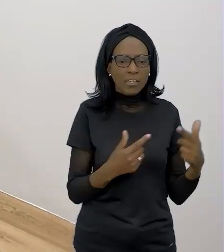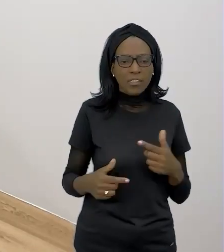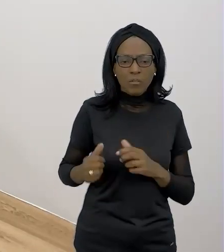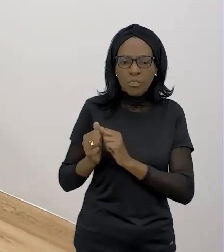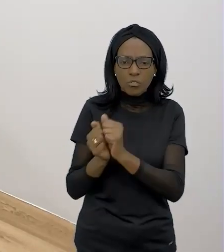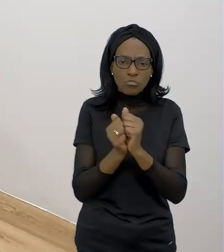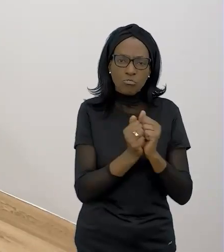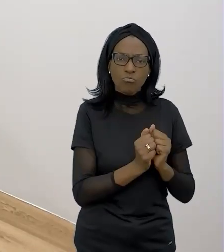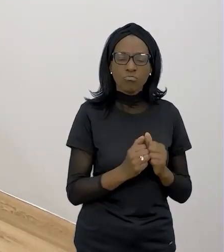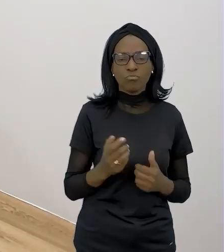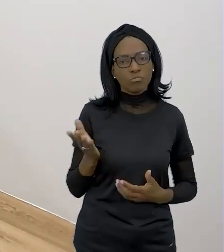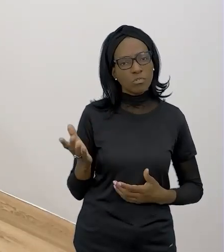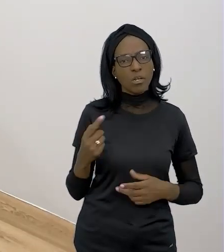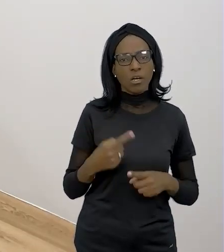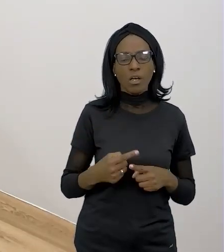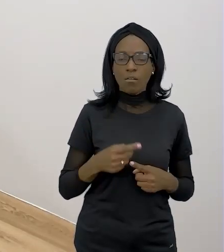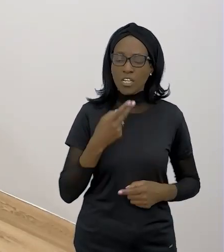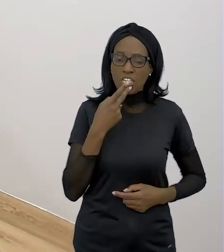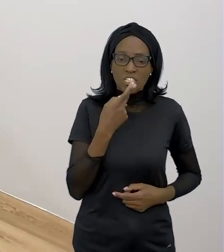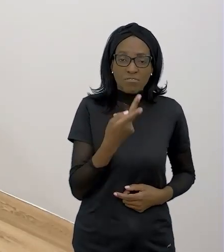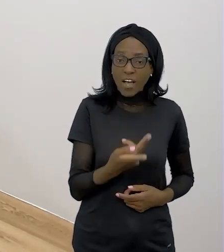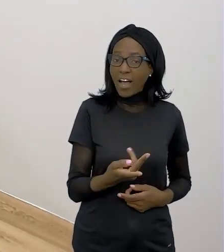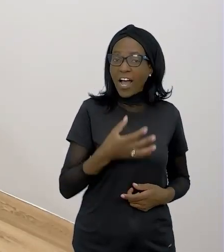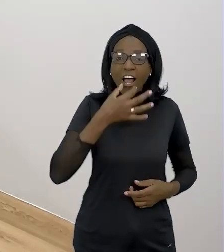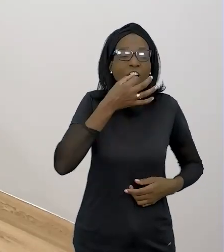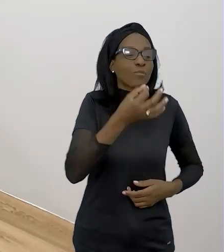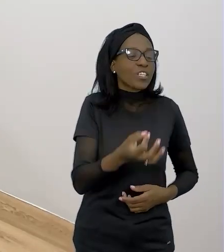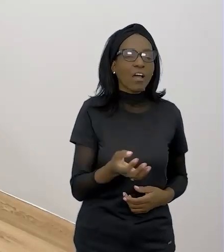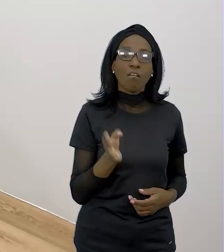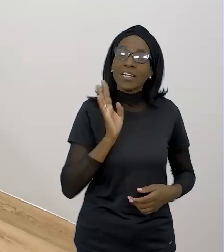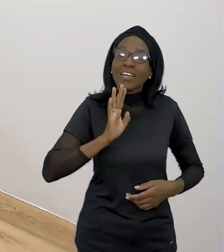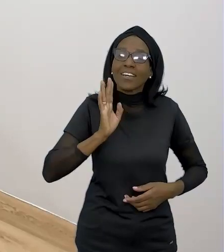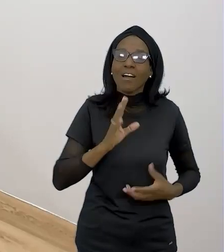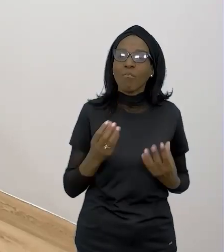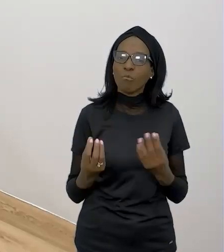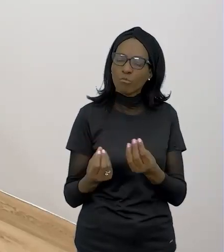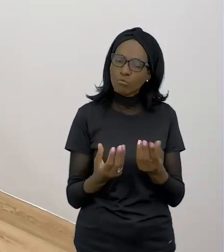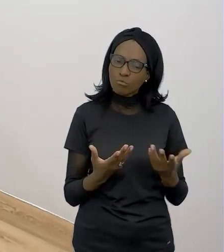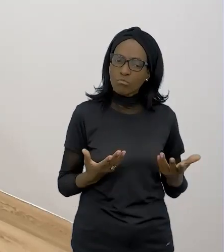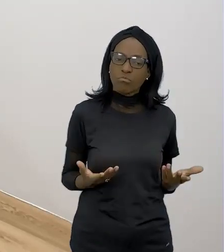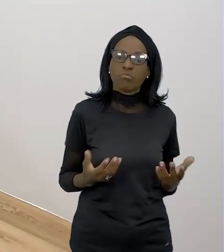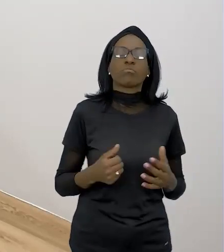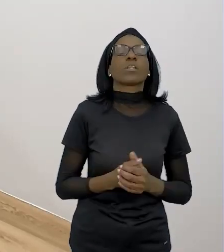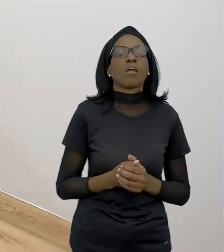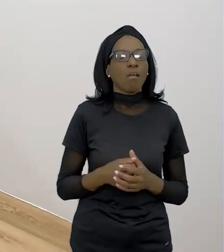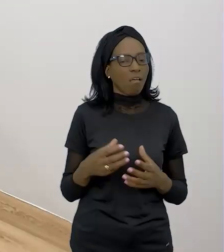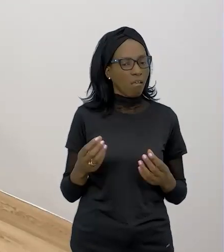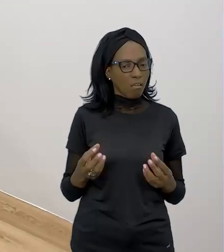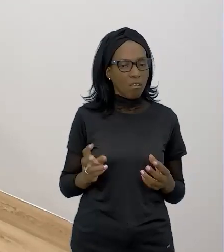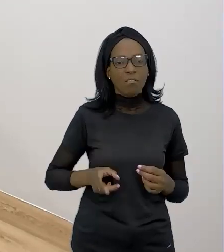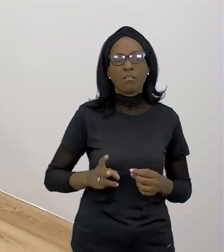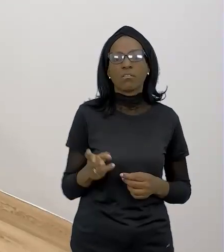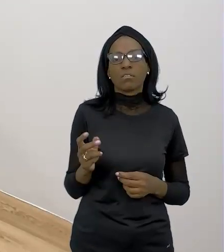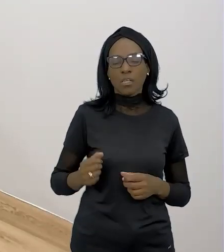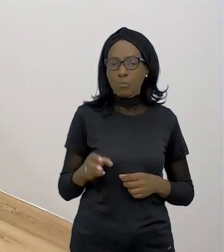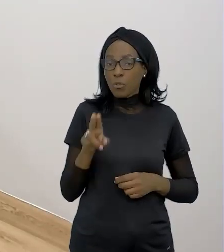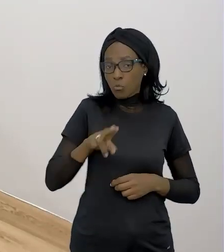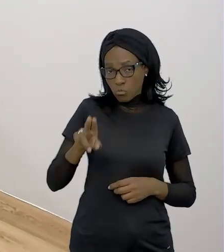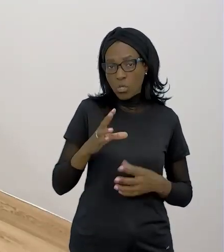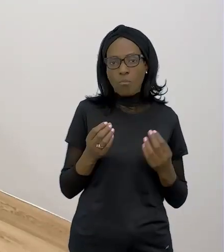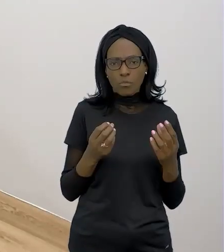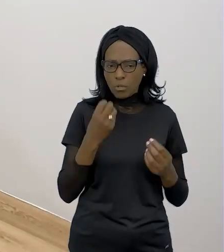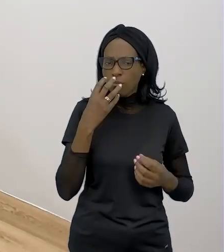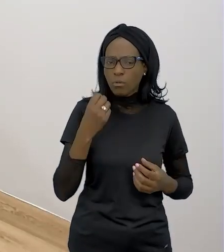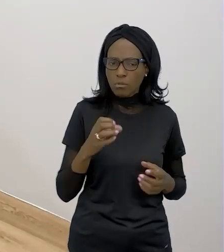socioemocional ali, porque eles se expressavam. E as discussões que tem sempre são riquíssimas, né? Então, que a gente pode usar muito, né?